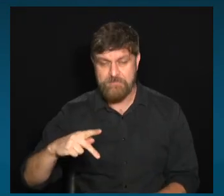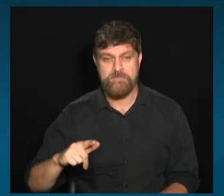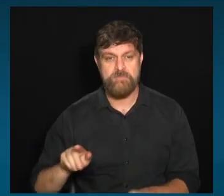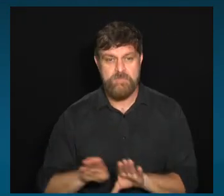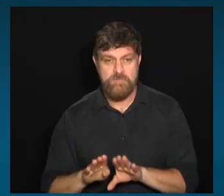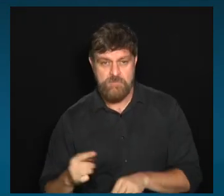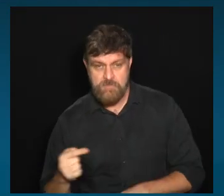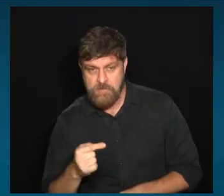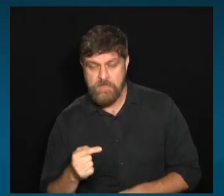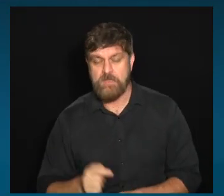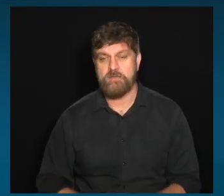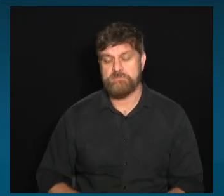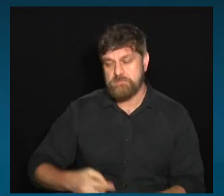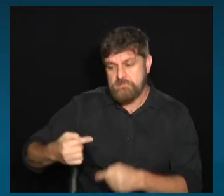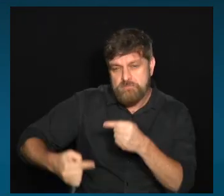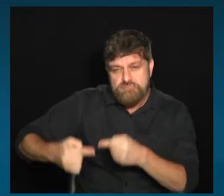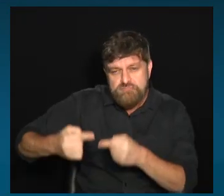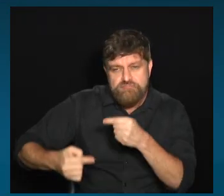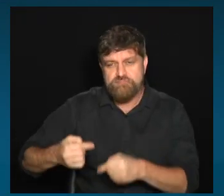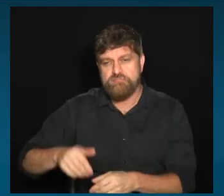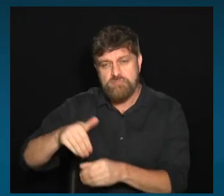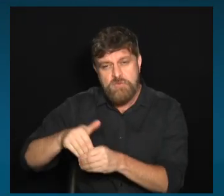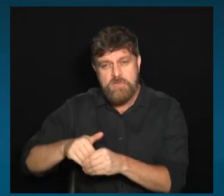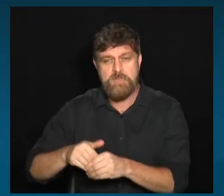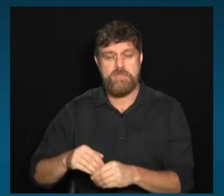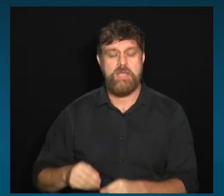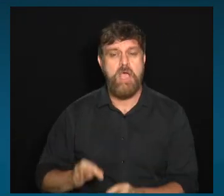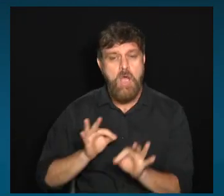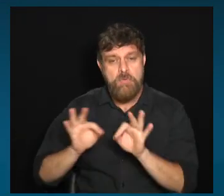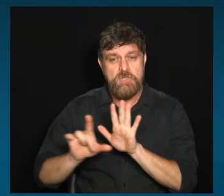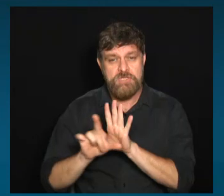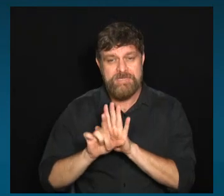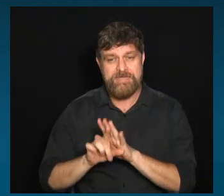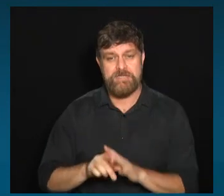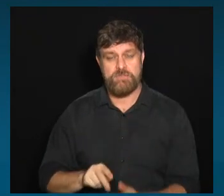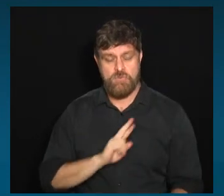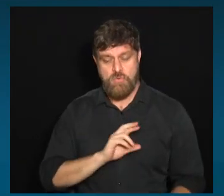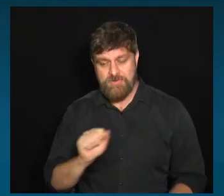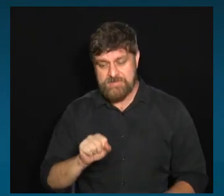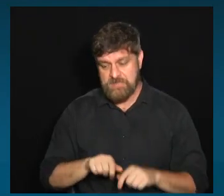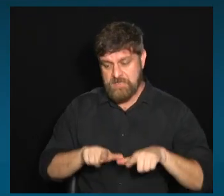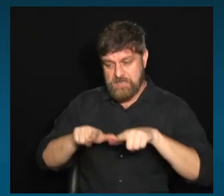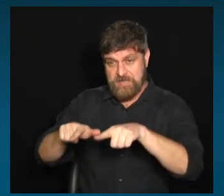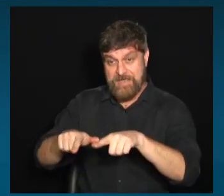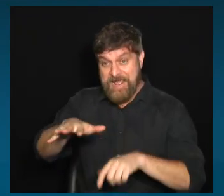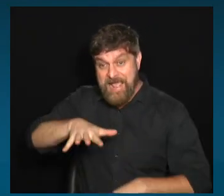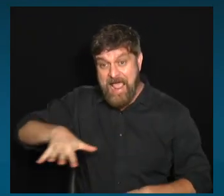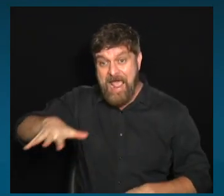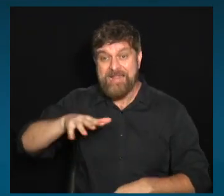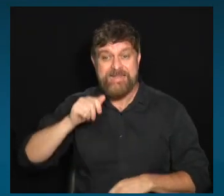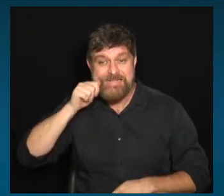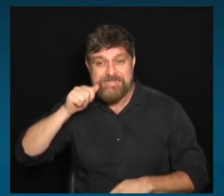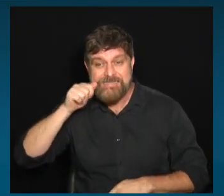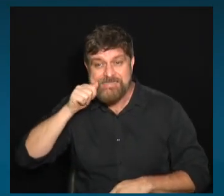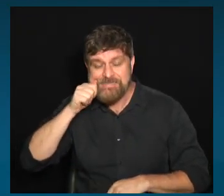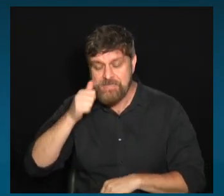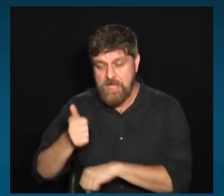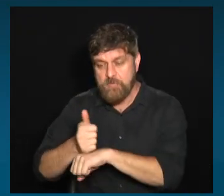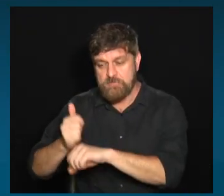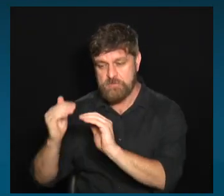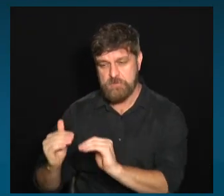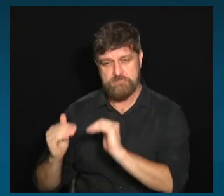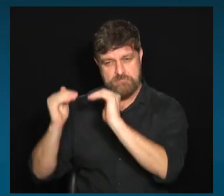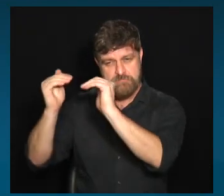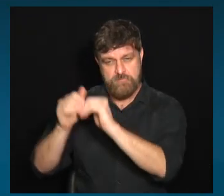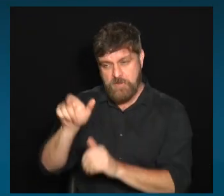de autoria do vereador Luiz Rossini, que concede o diploma de mérito odontológico Dr. José Roberto Magalhães Teixeira ao